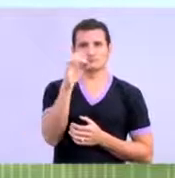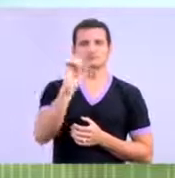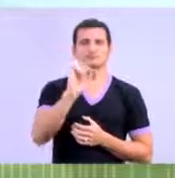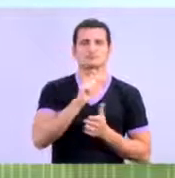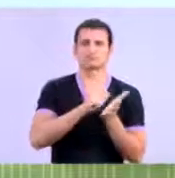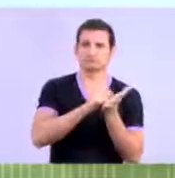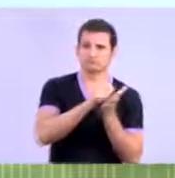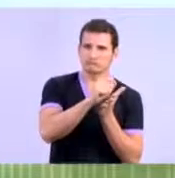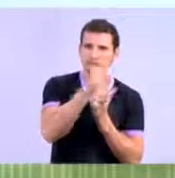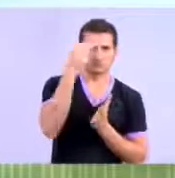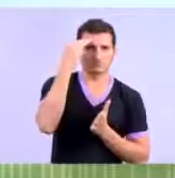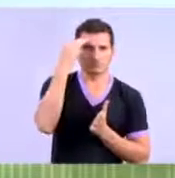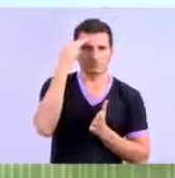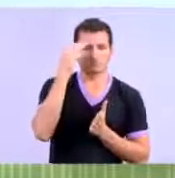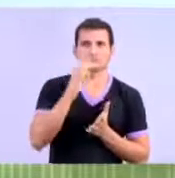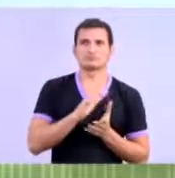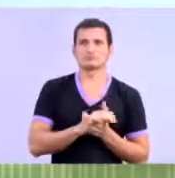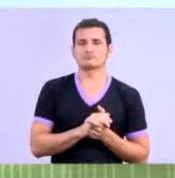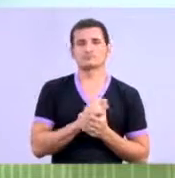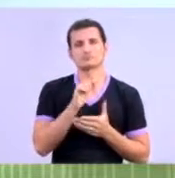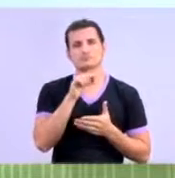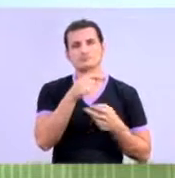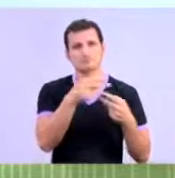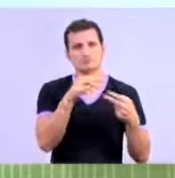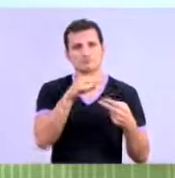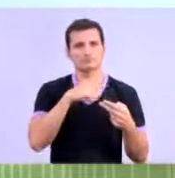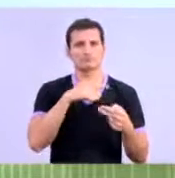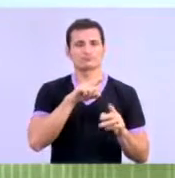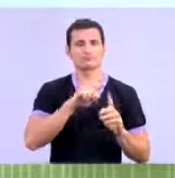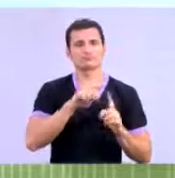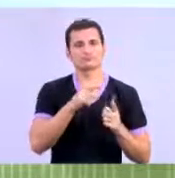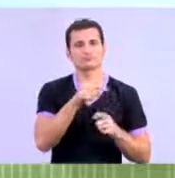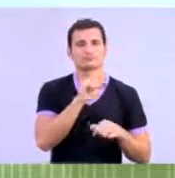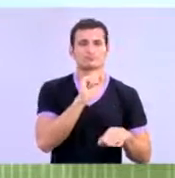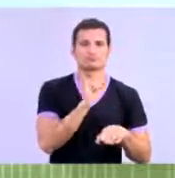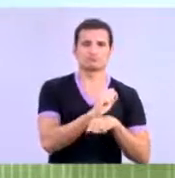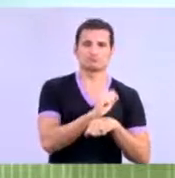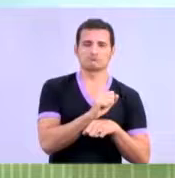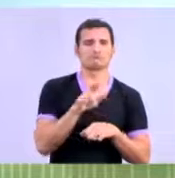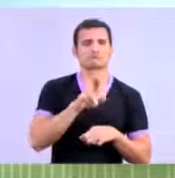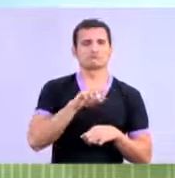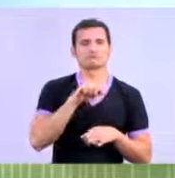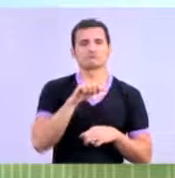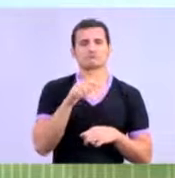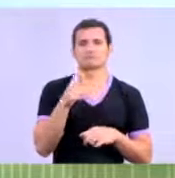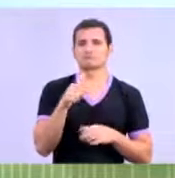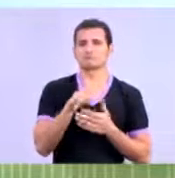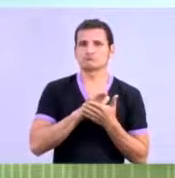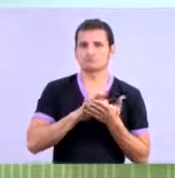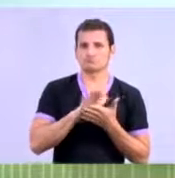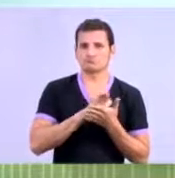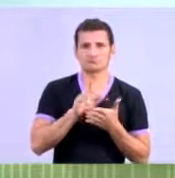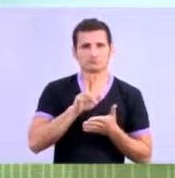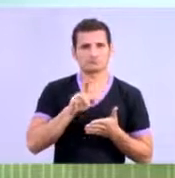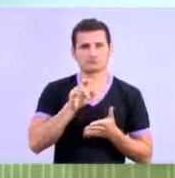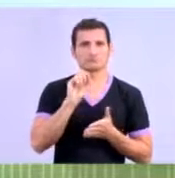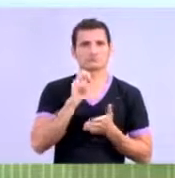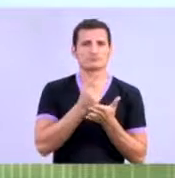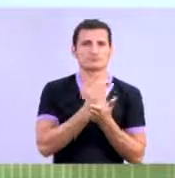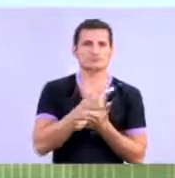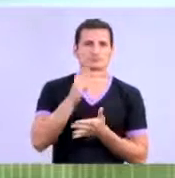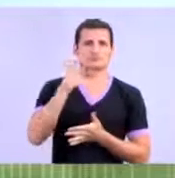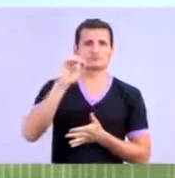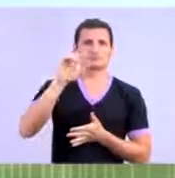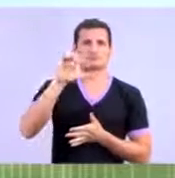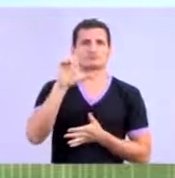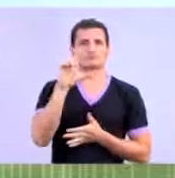esse objeto está aqui. Foi criado pelo programador, só que ele parou de usar, está lá morto, sem referência nenhuma. O que acontece com o coletor de lixo?